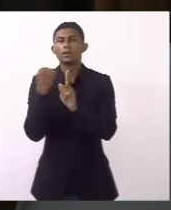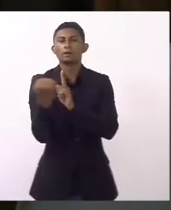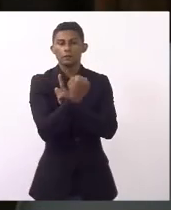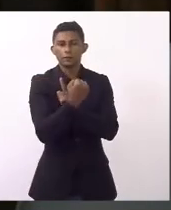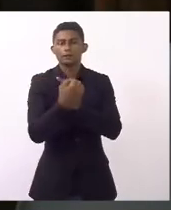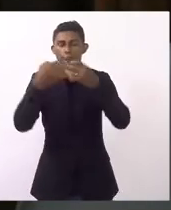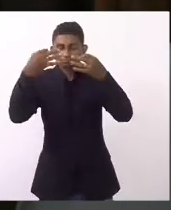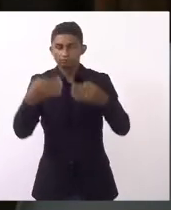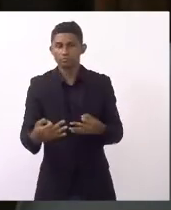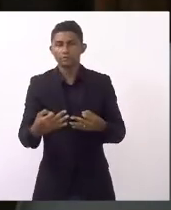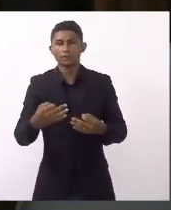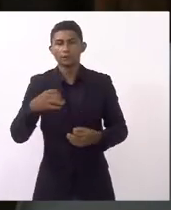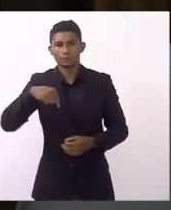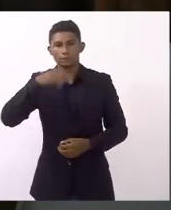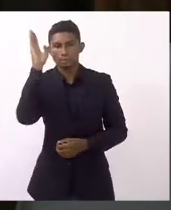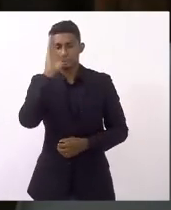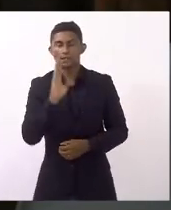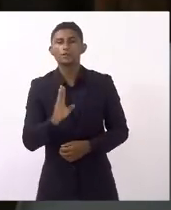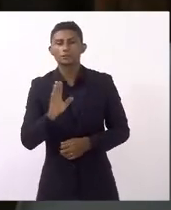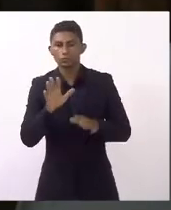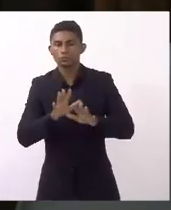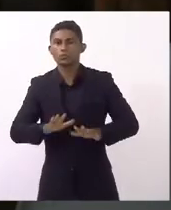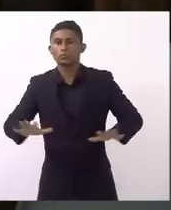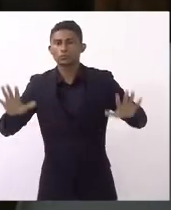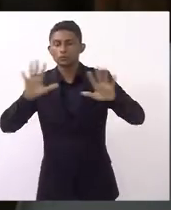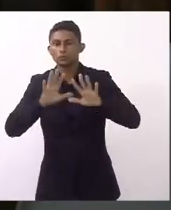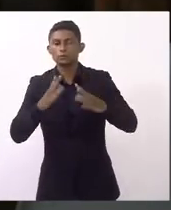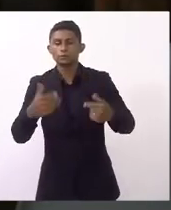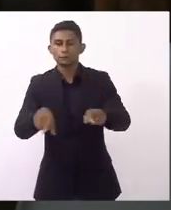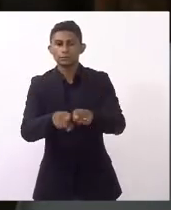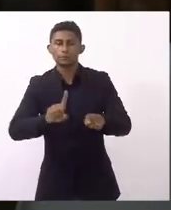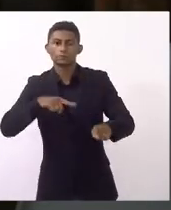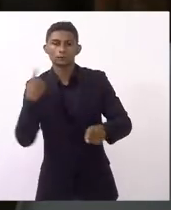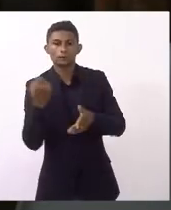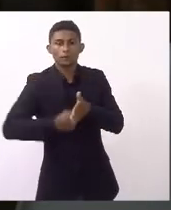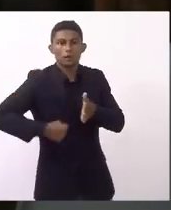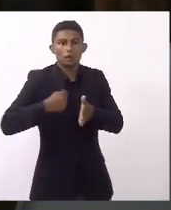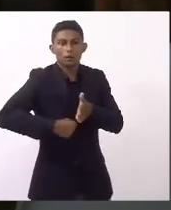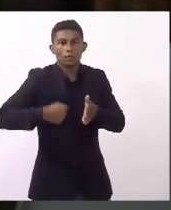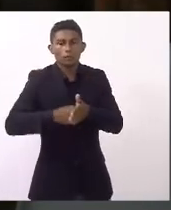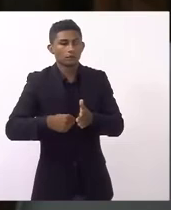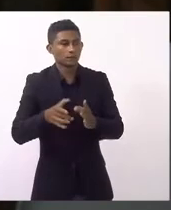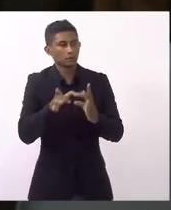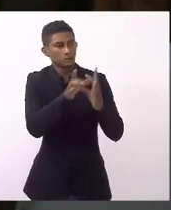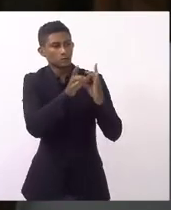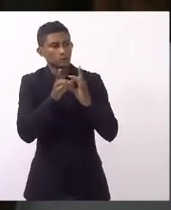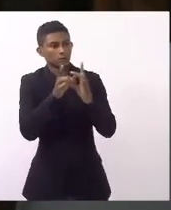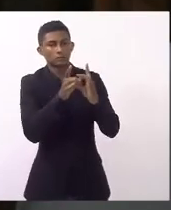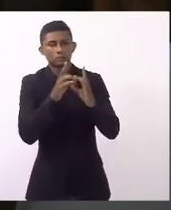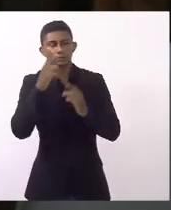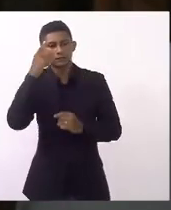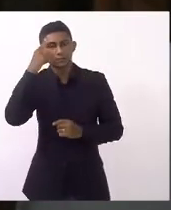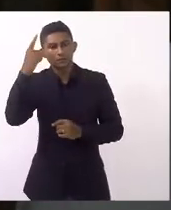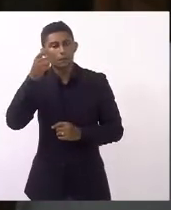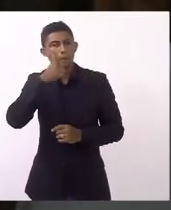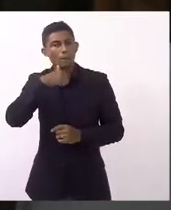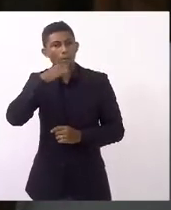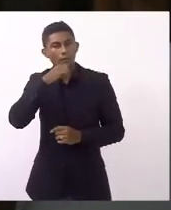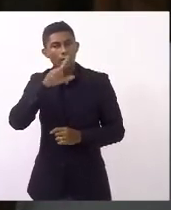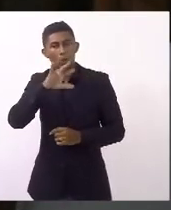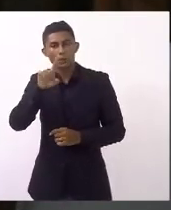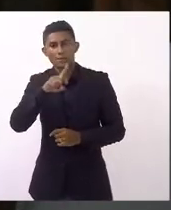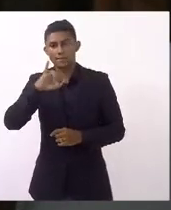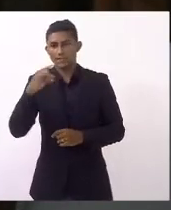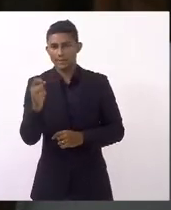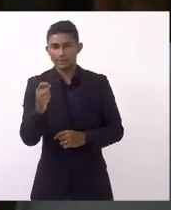desse país que somos seja travando batalhas em conjunto como é que a gente travou com uma luzinha de Nanã Logo